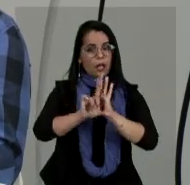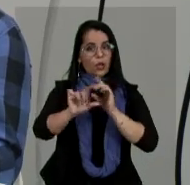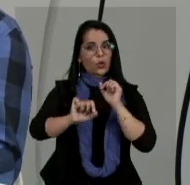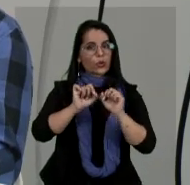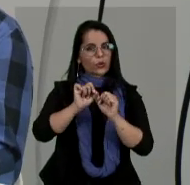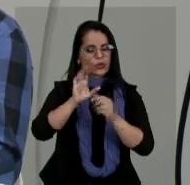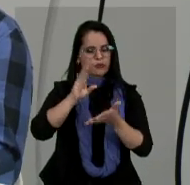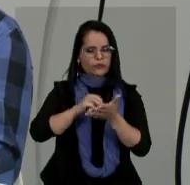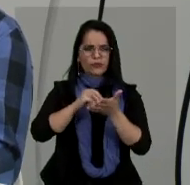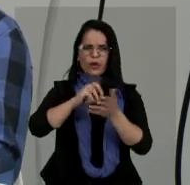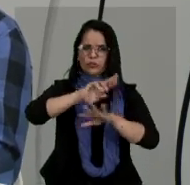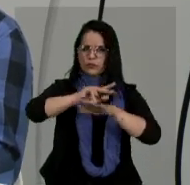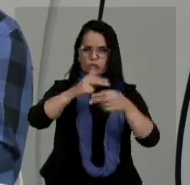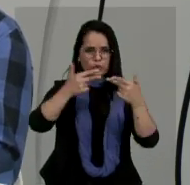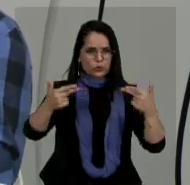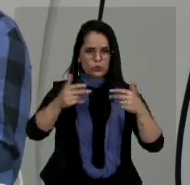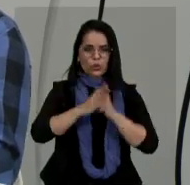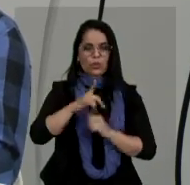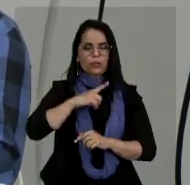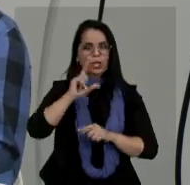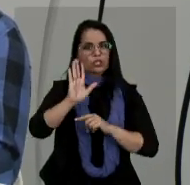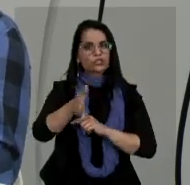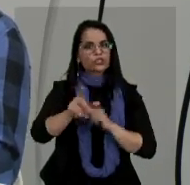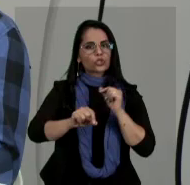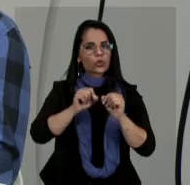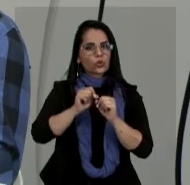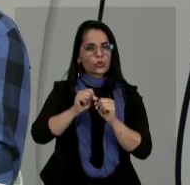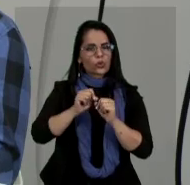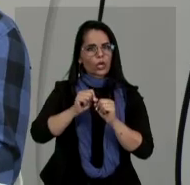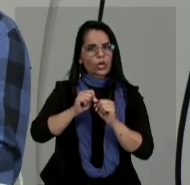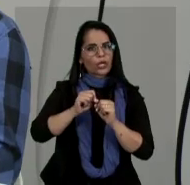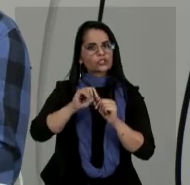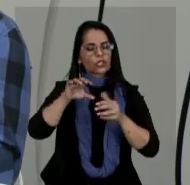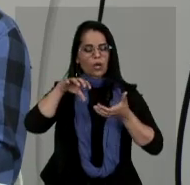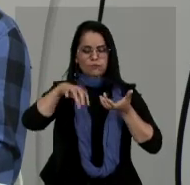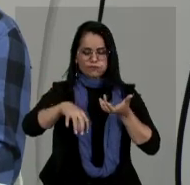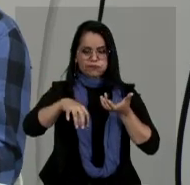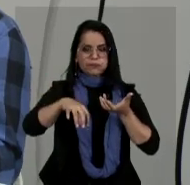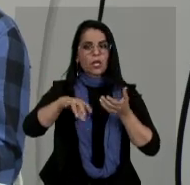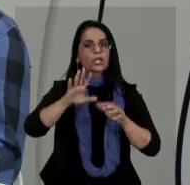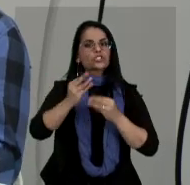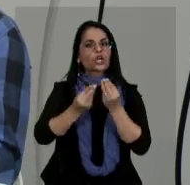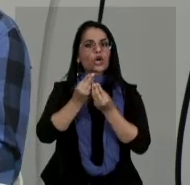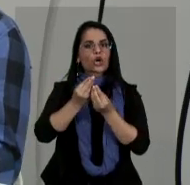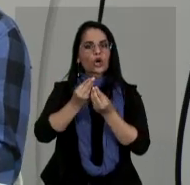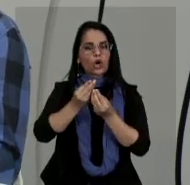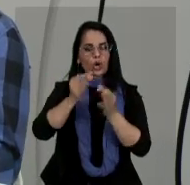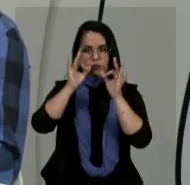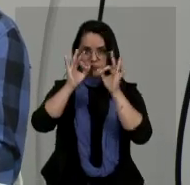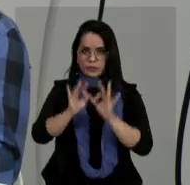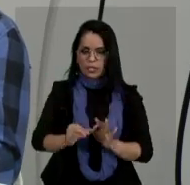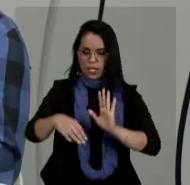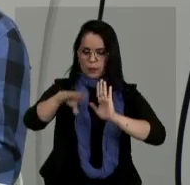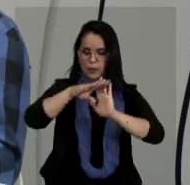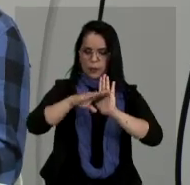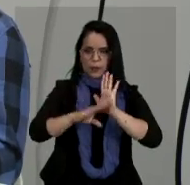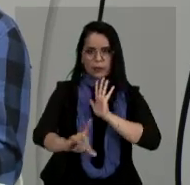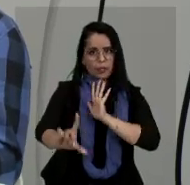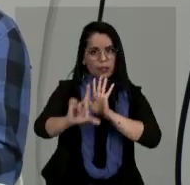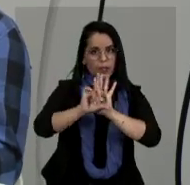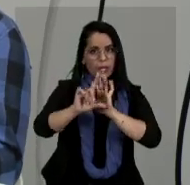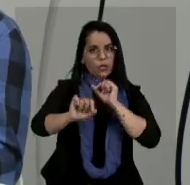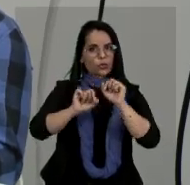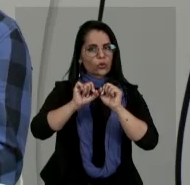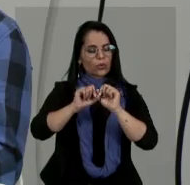que falta muita coisa. Já temos lá no Congresso uma tramitação da regulamentação dessa legislação, que